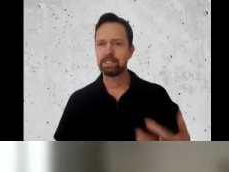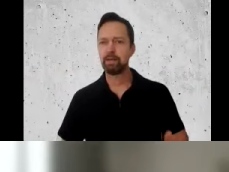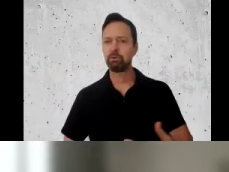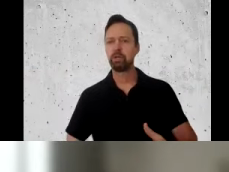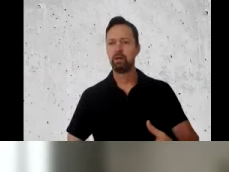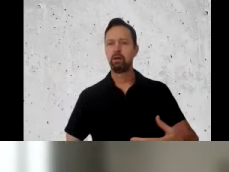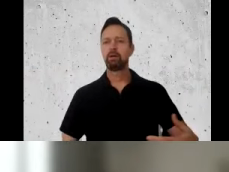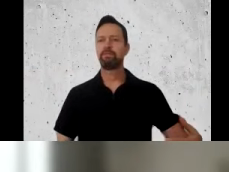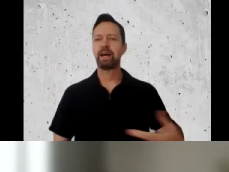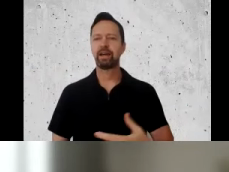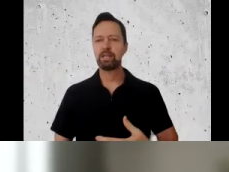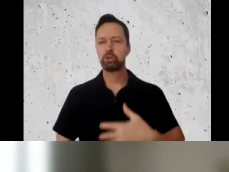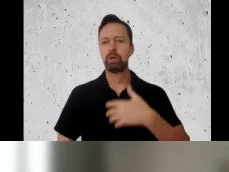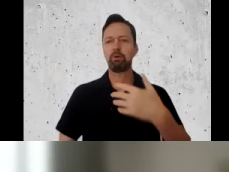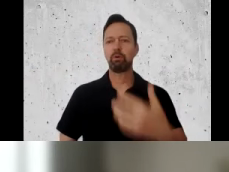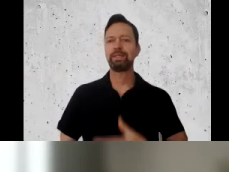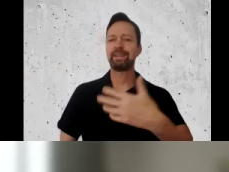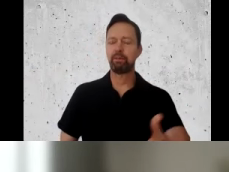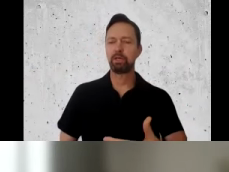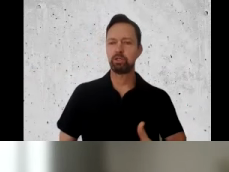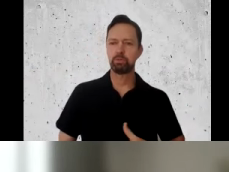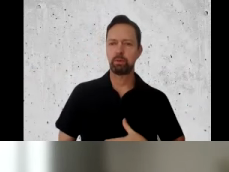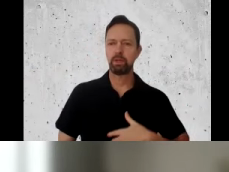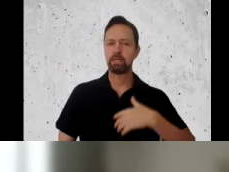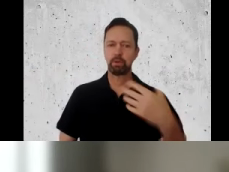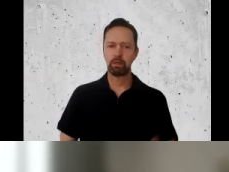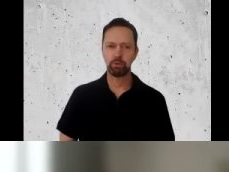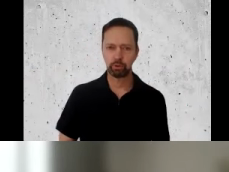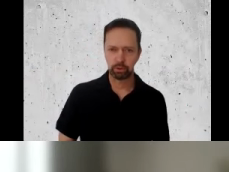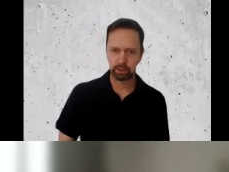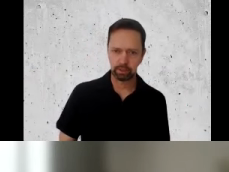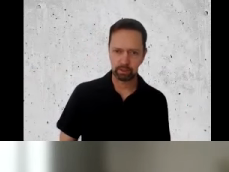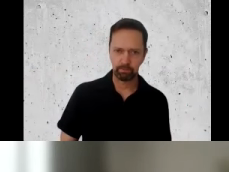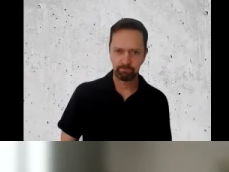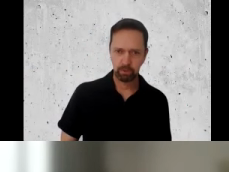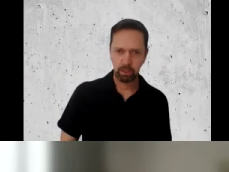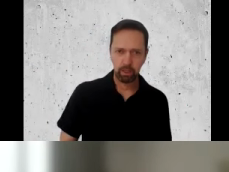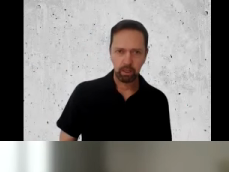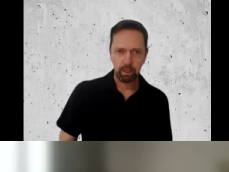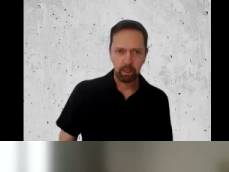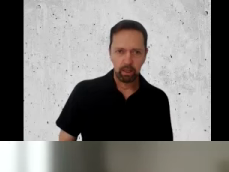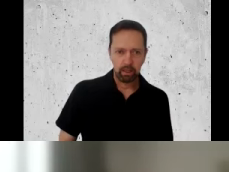Então, esse é um exemplo de fracasso em contratar para direitos de propriedade por causa dos custos de transação.